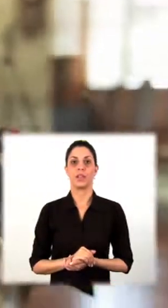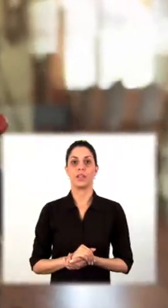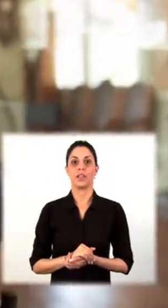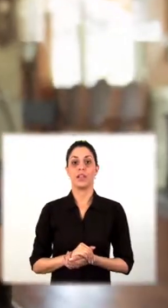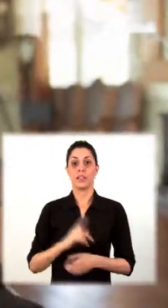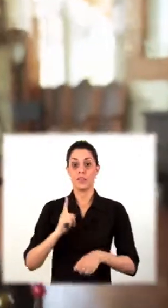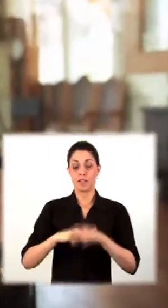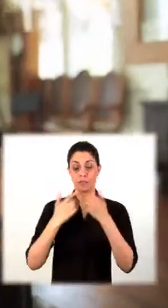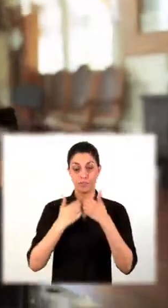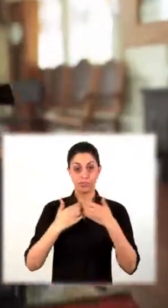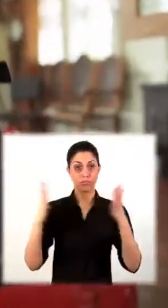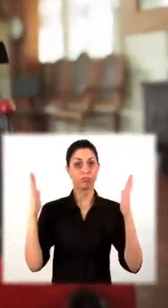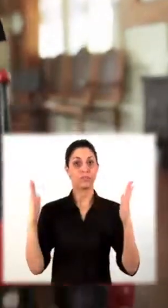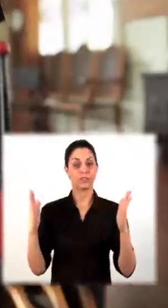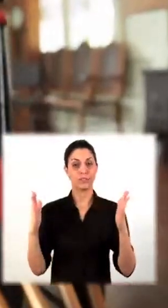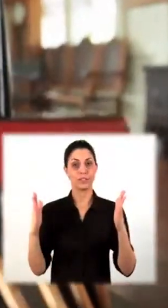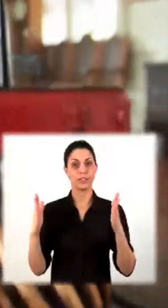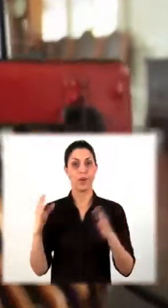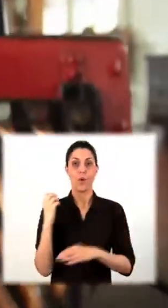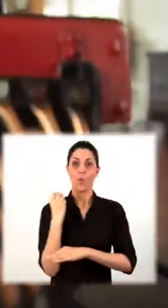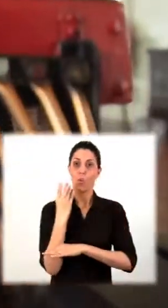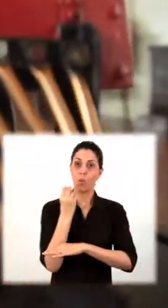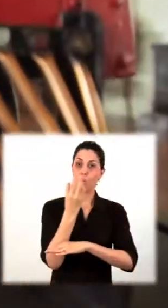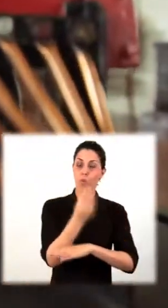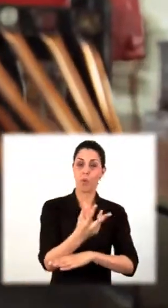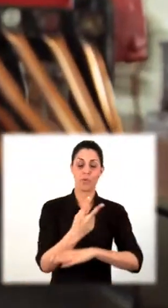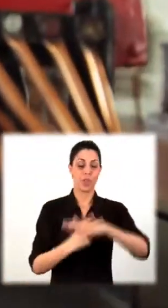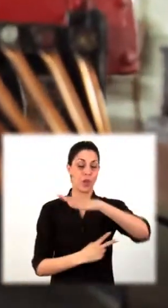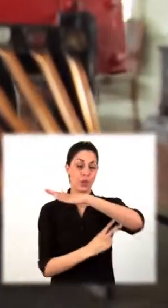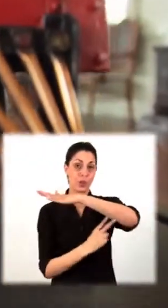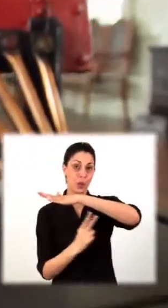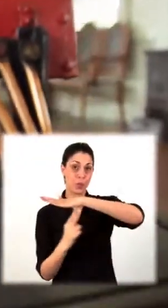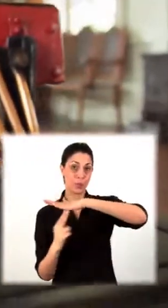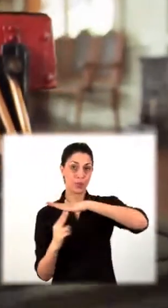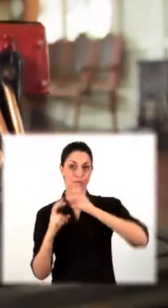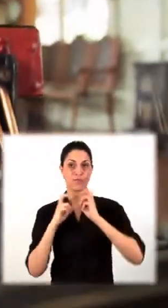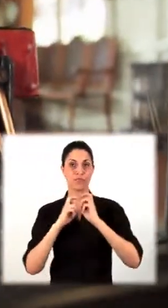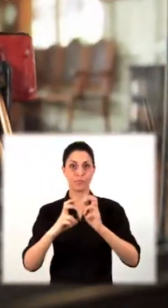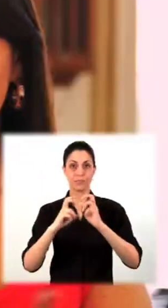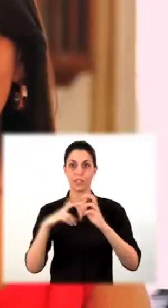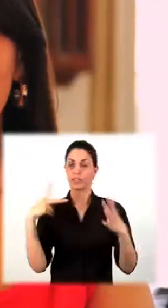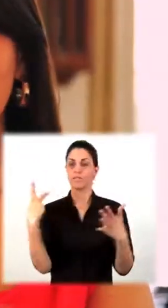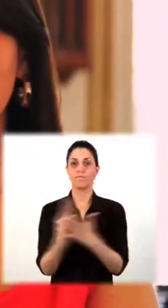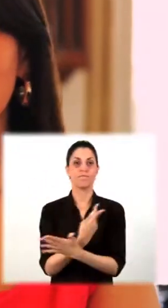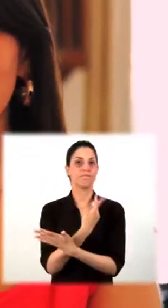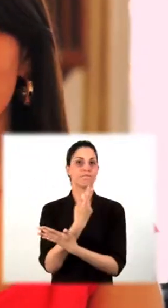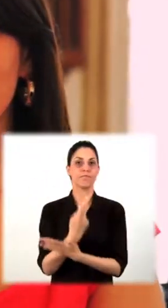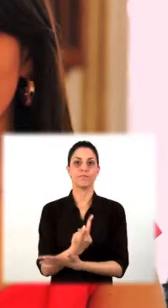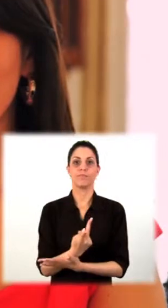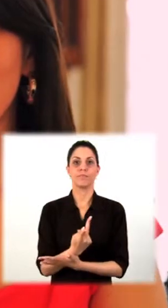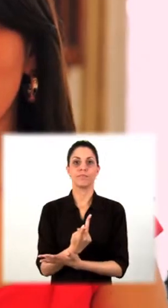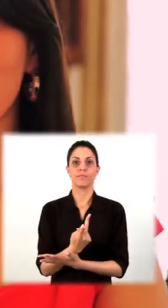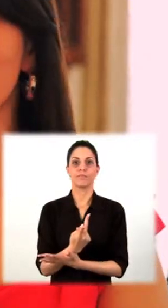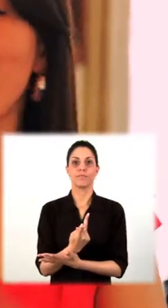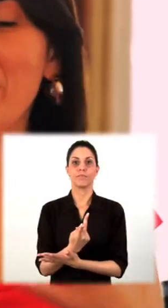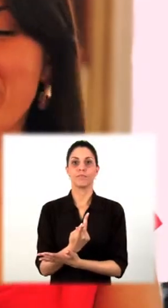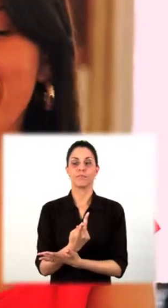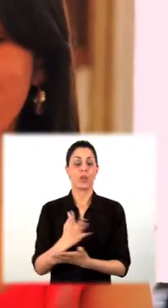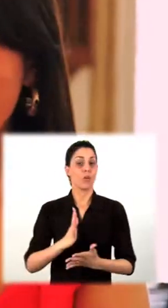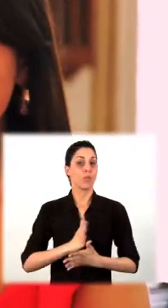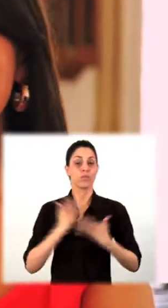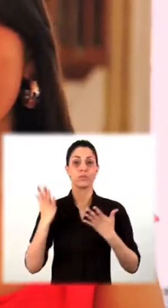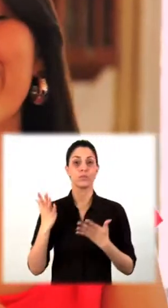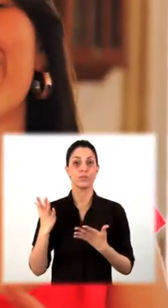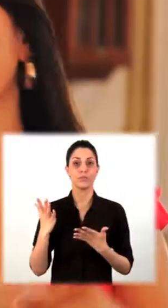durante a inauguração, né, da locomotiva e da ponte férrea, aconteceu um